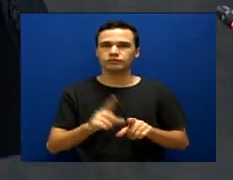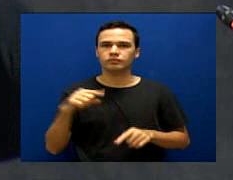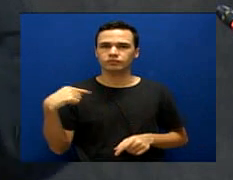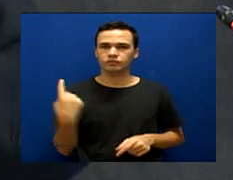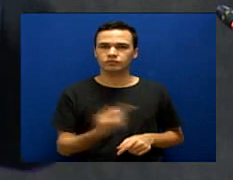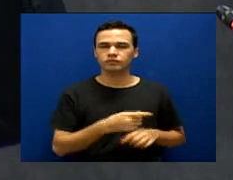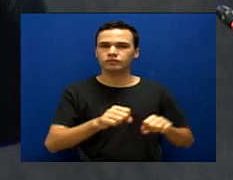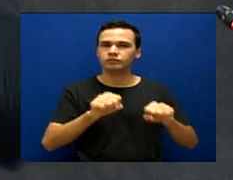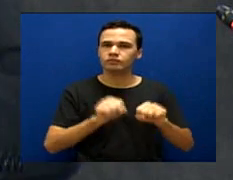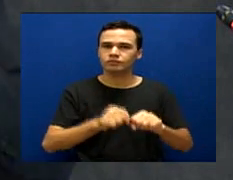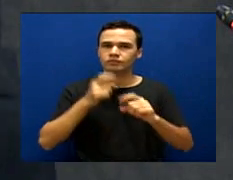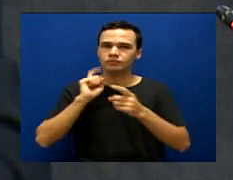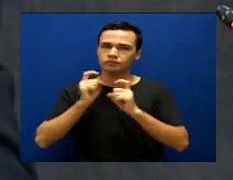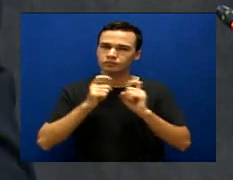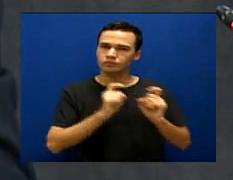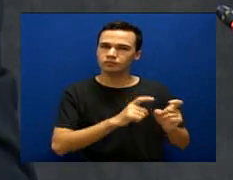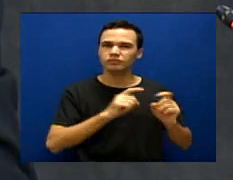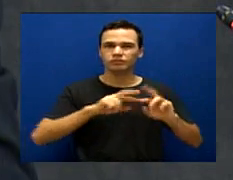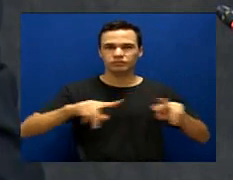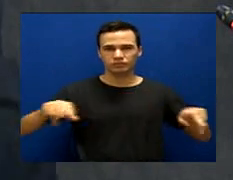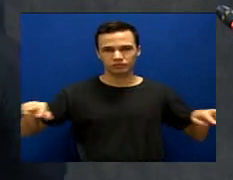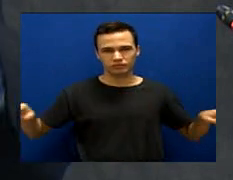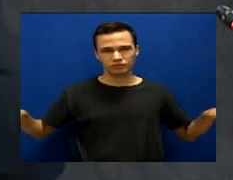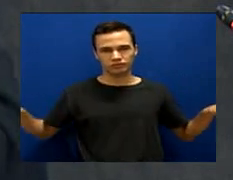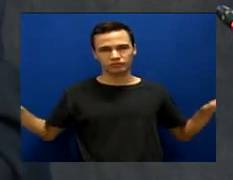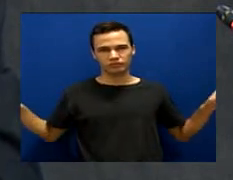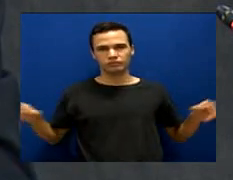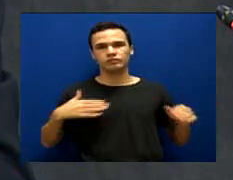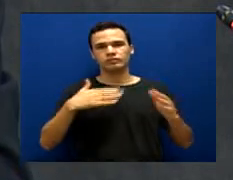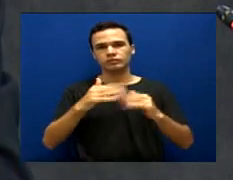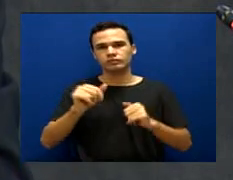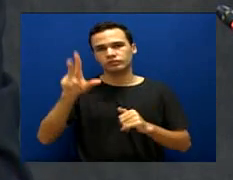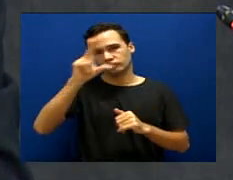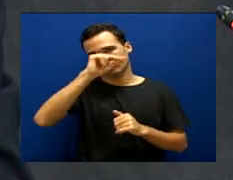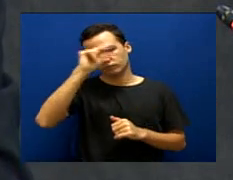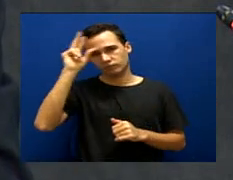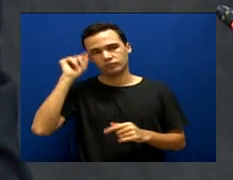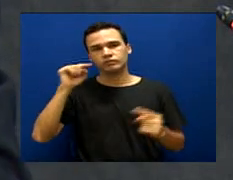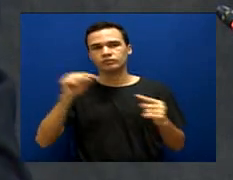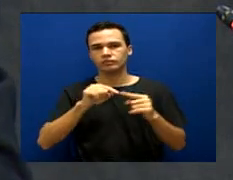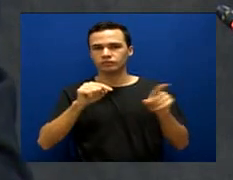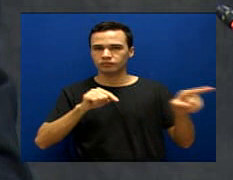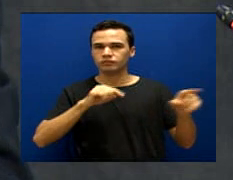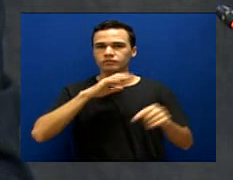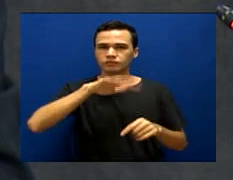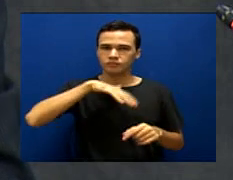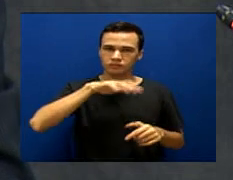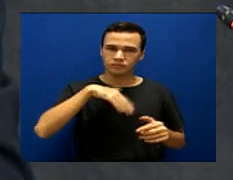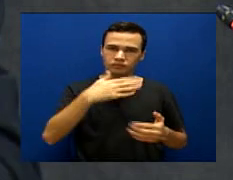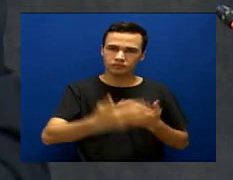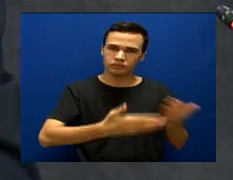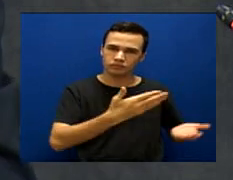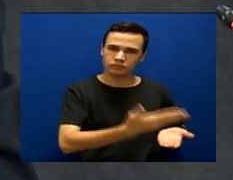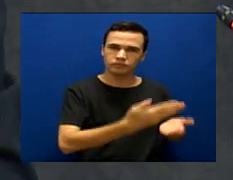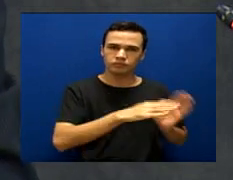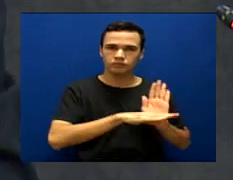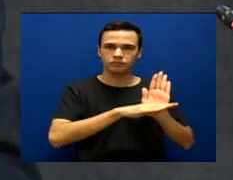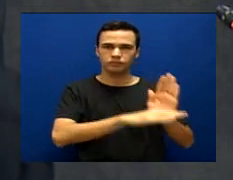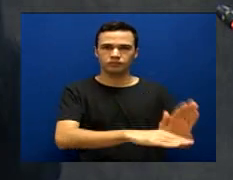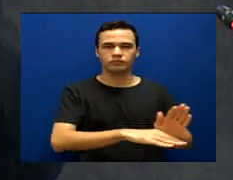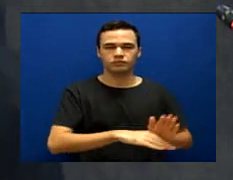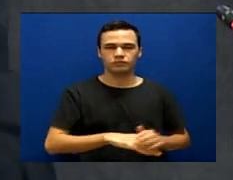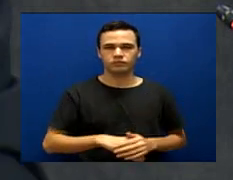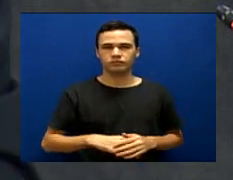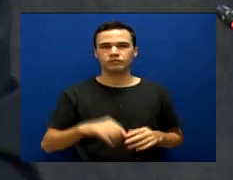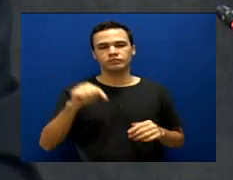ter reuniões, audiências públicas, etc., cobrando o poder público com relação a questão do direito